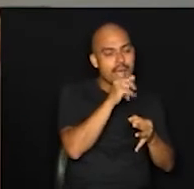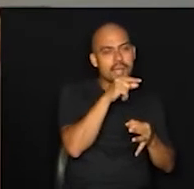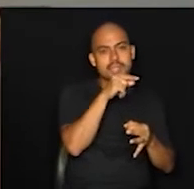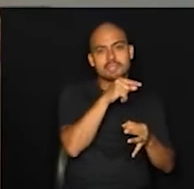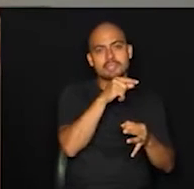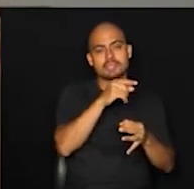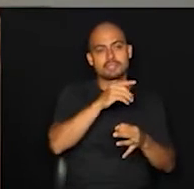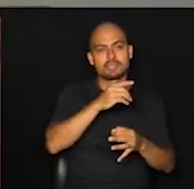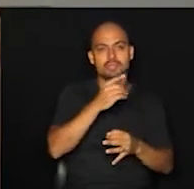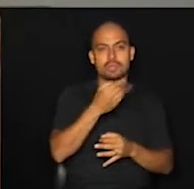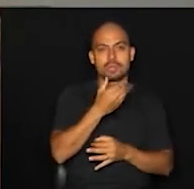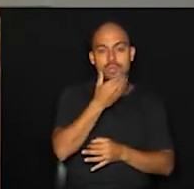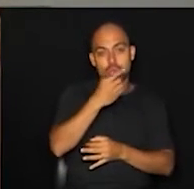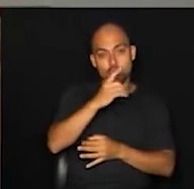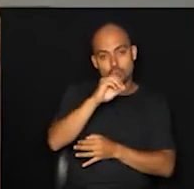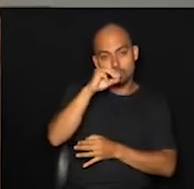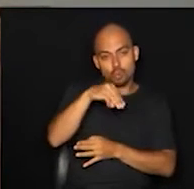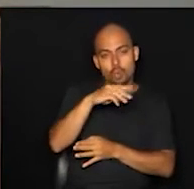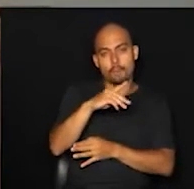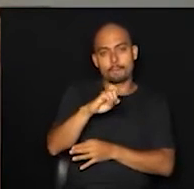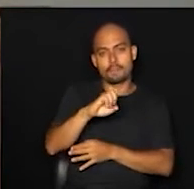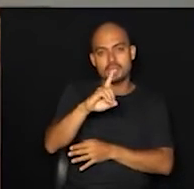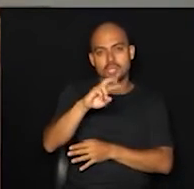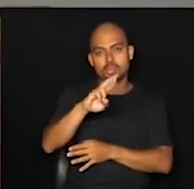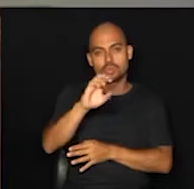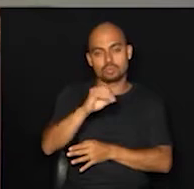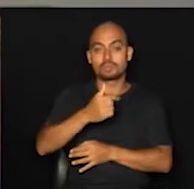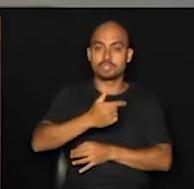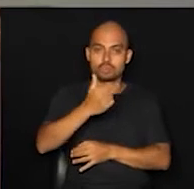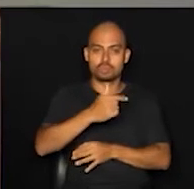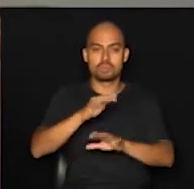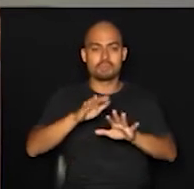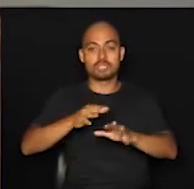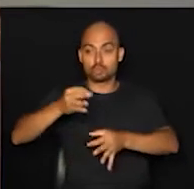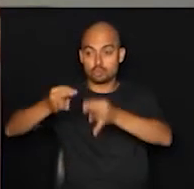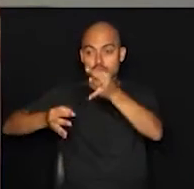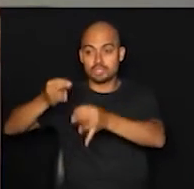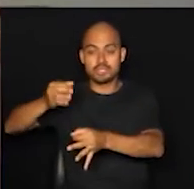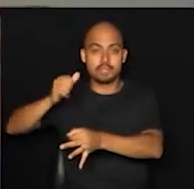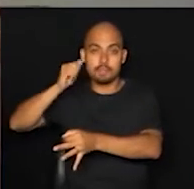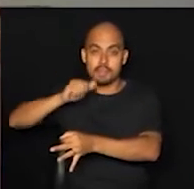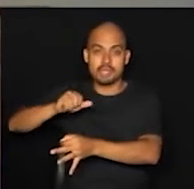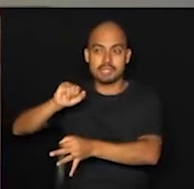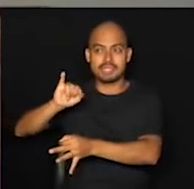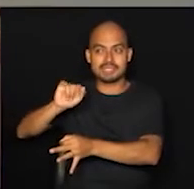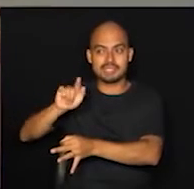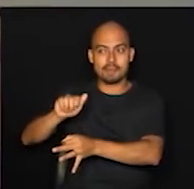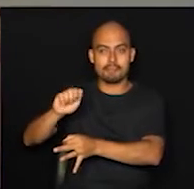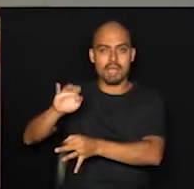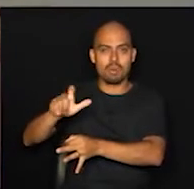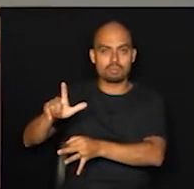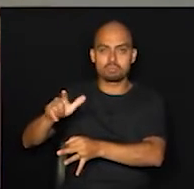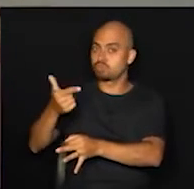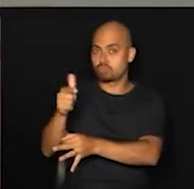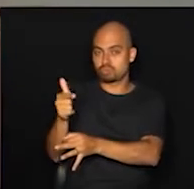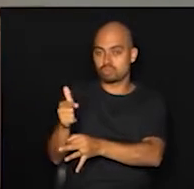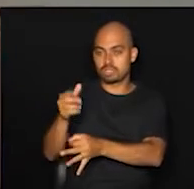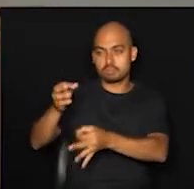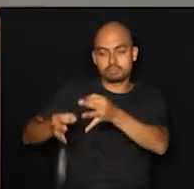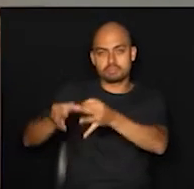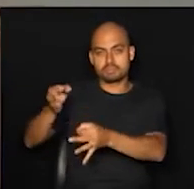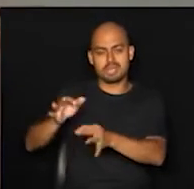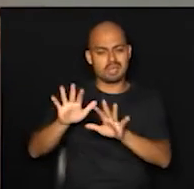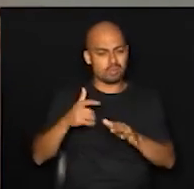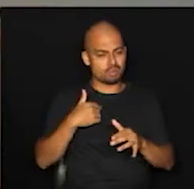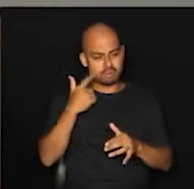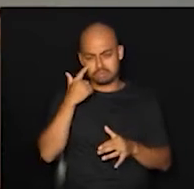Pedro II, mas não havia justiça histórica para ela. E aí eu sempre entendi que havia um